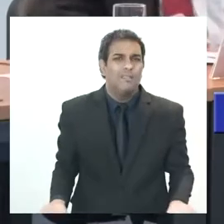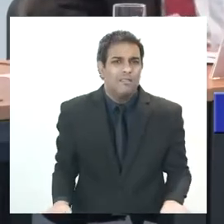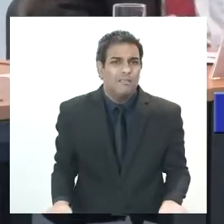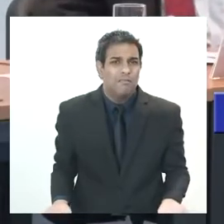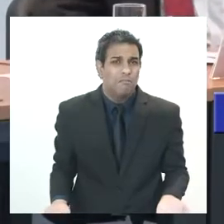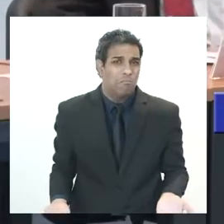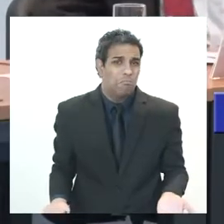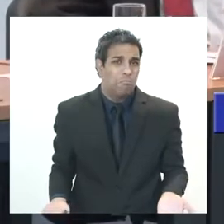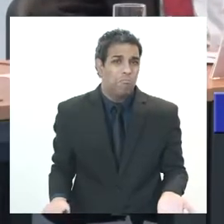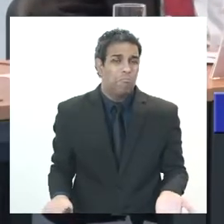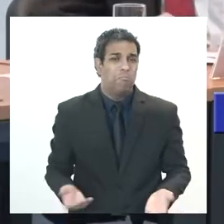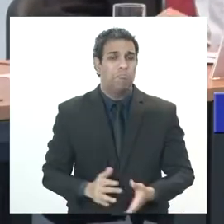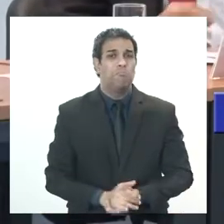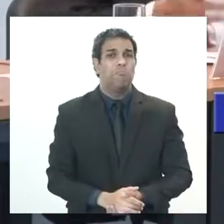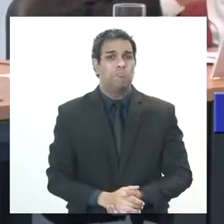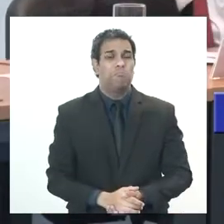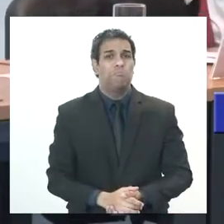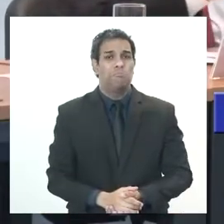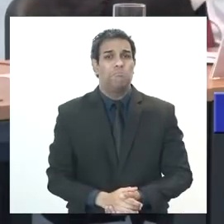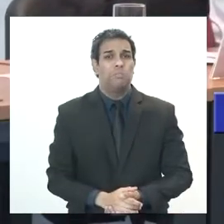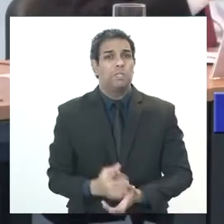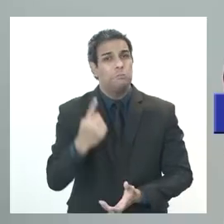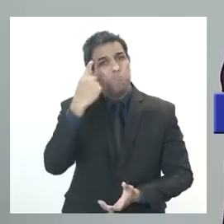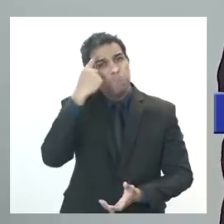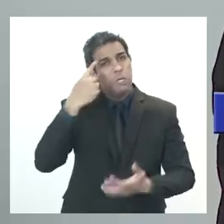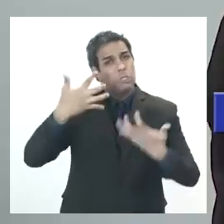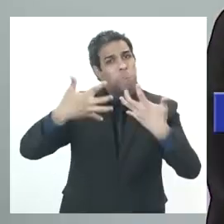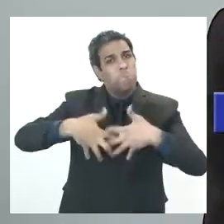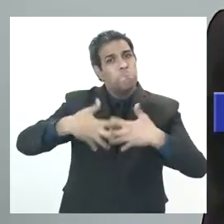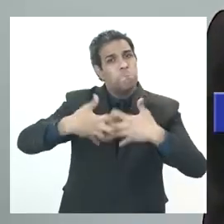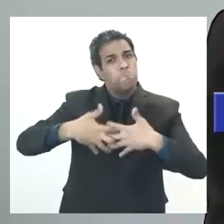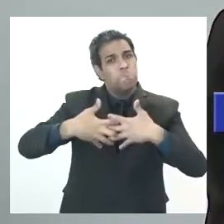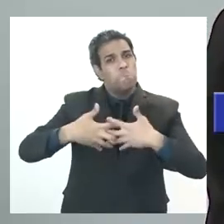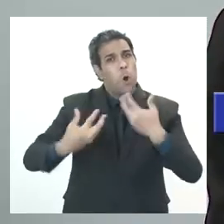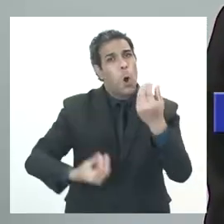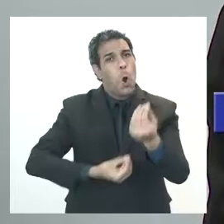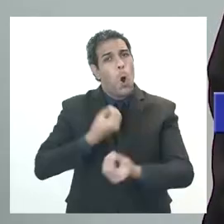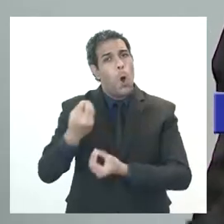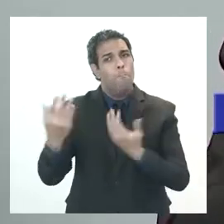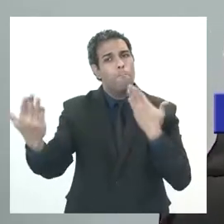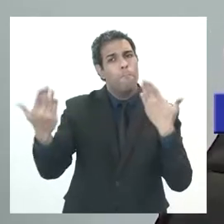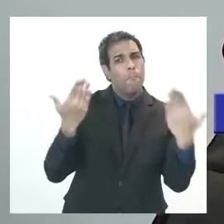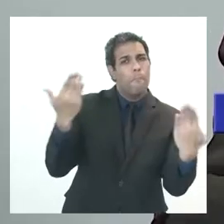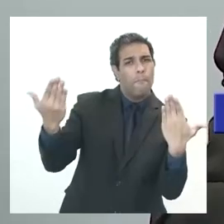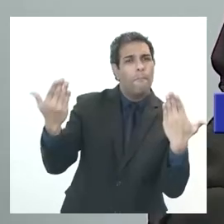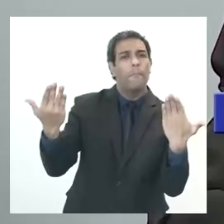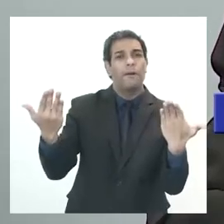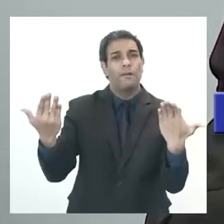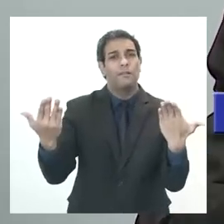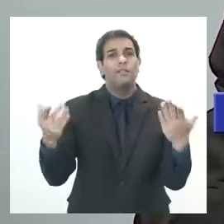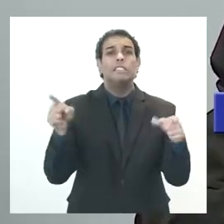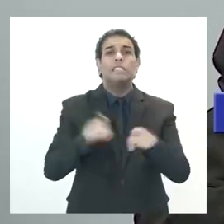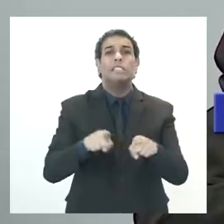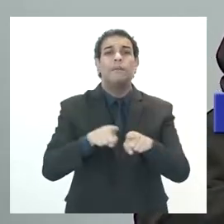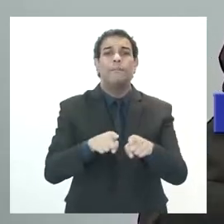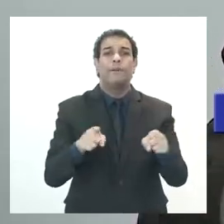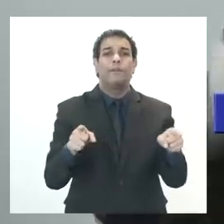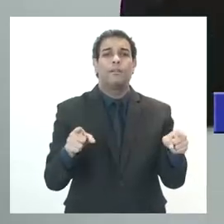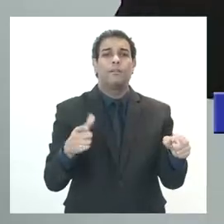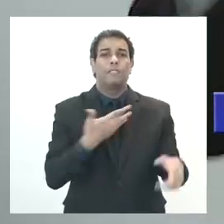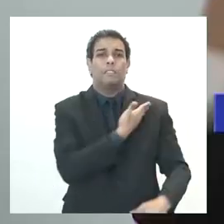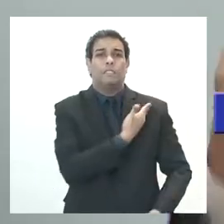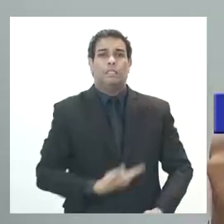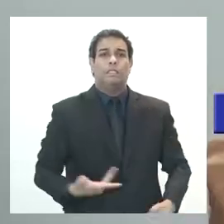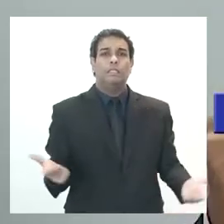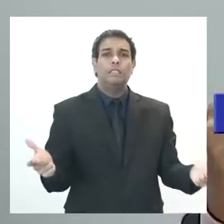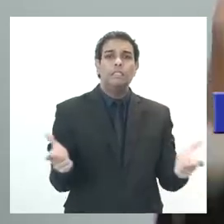pacote é isso é uma reflexão também pode ser feito e a ver com um estado mínimo eles